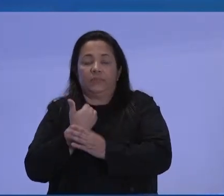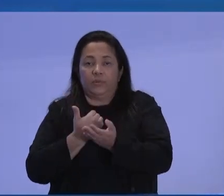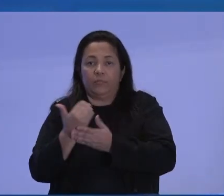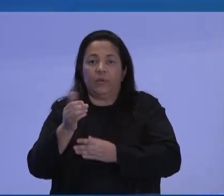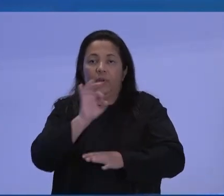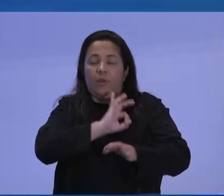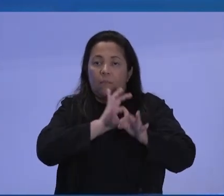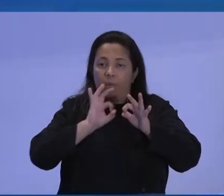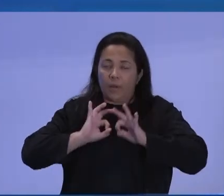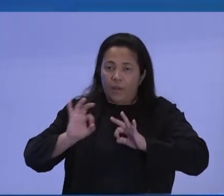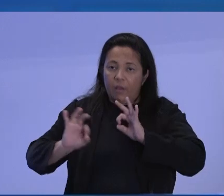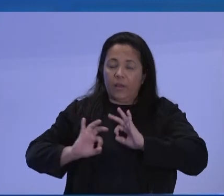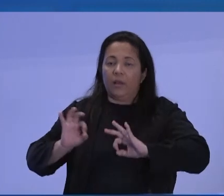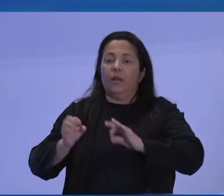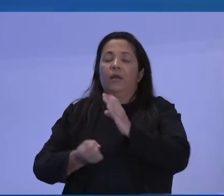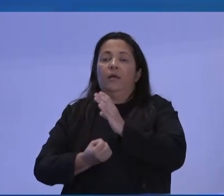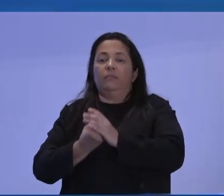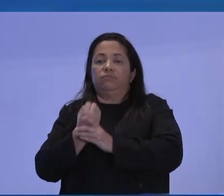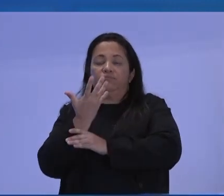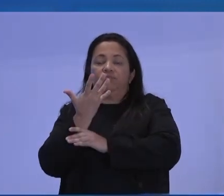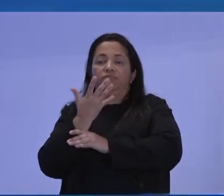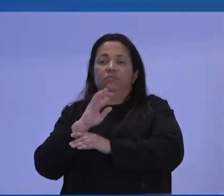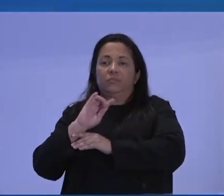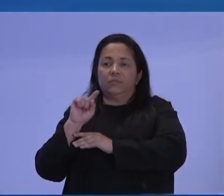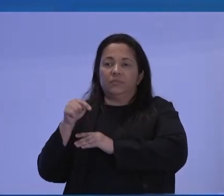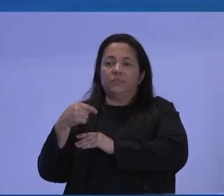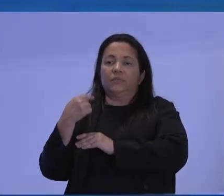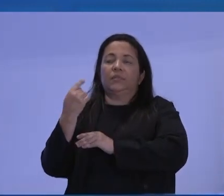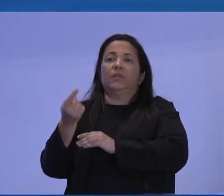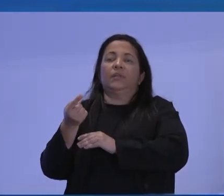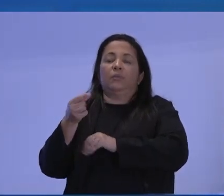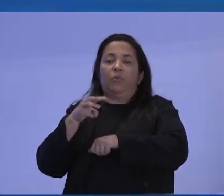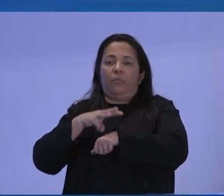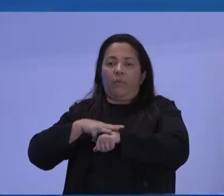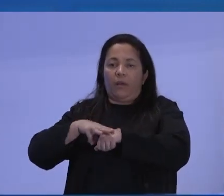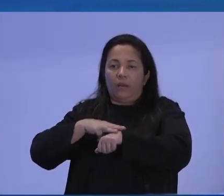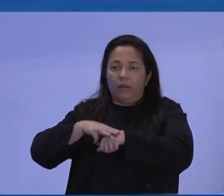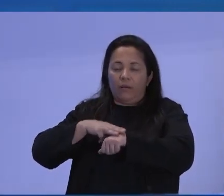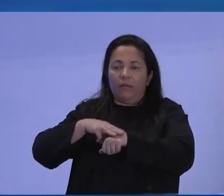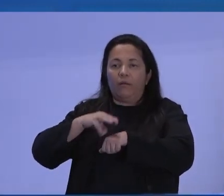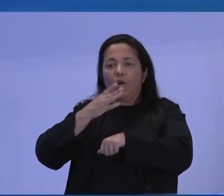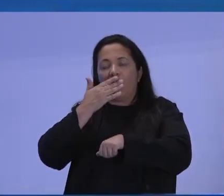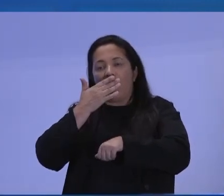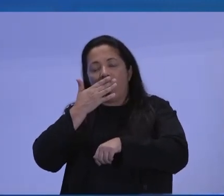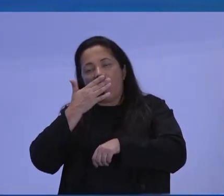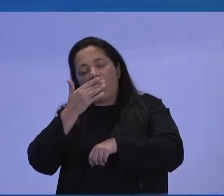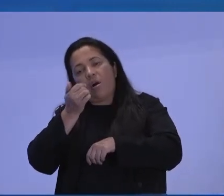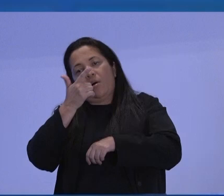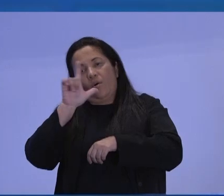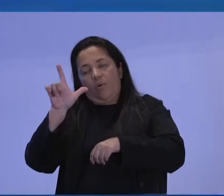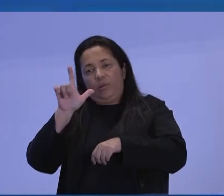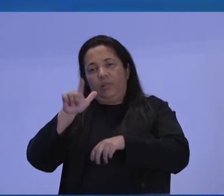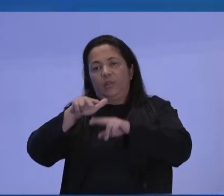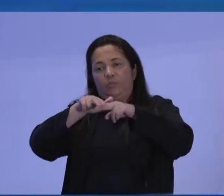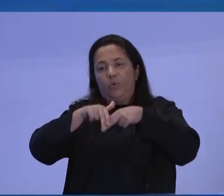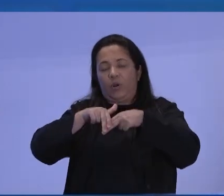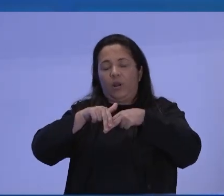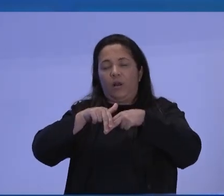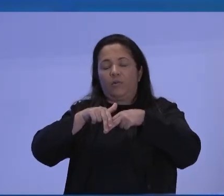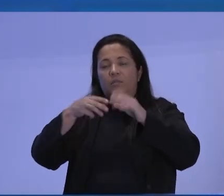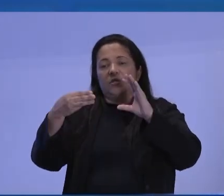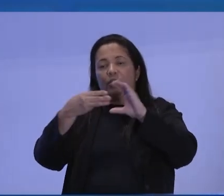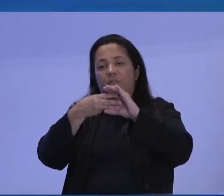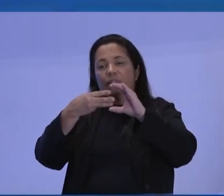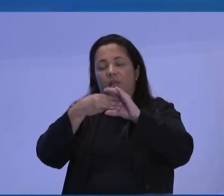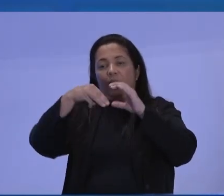manchas hipocrômicas e depois evoluem para acromia por alteração da produção de melanócitos. Aí